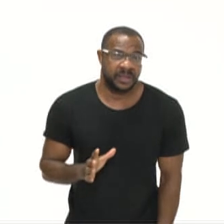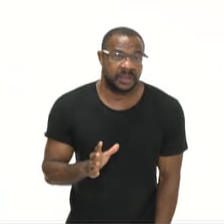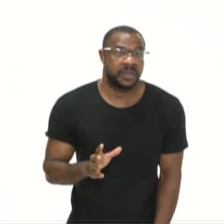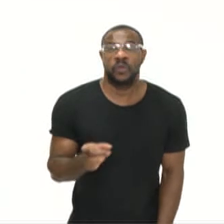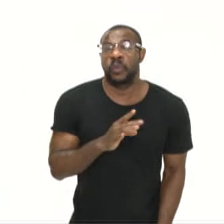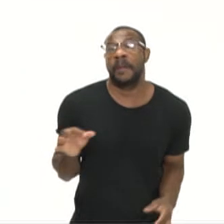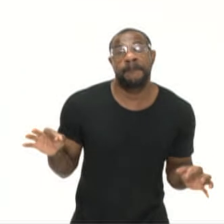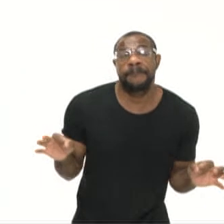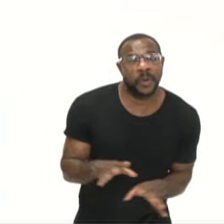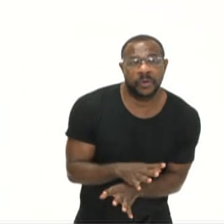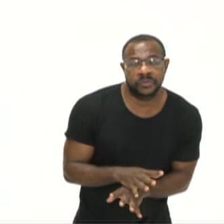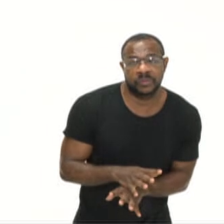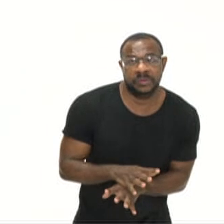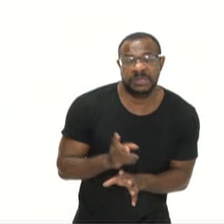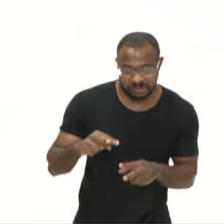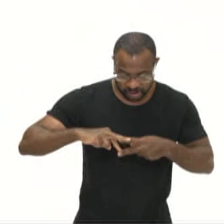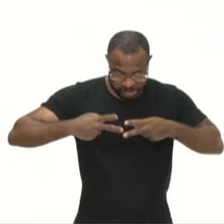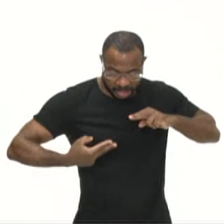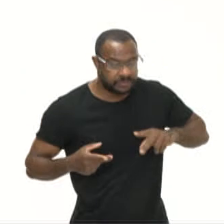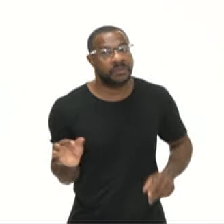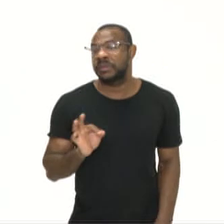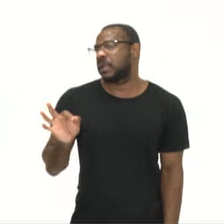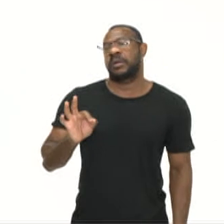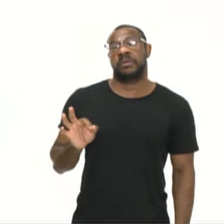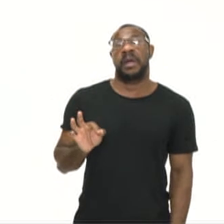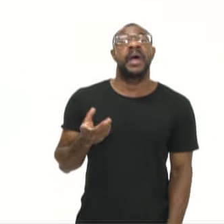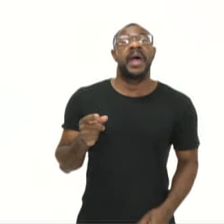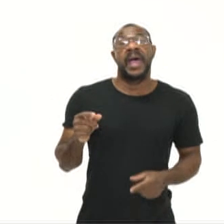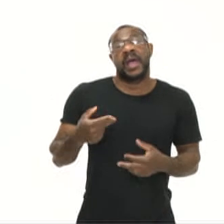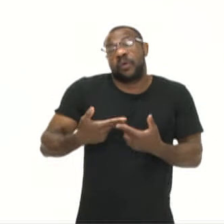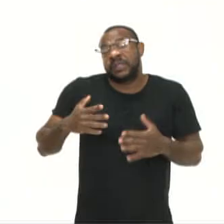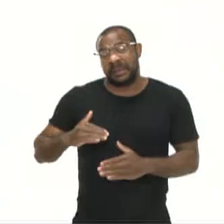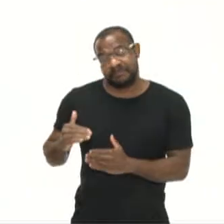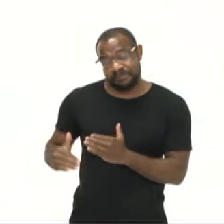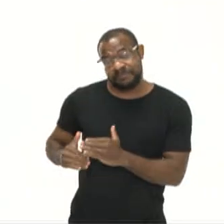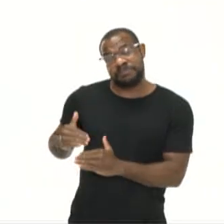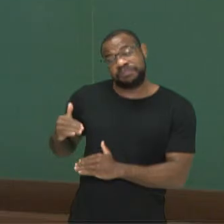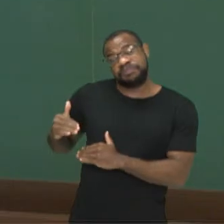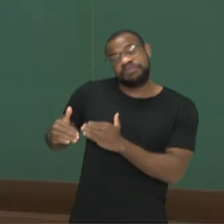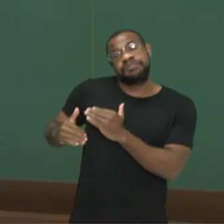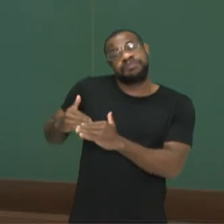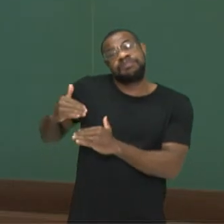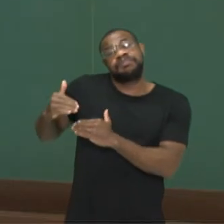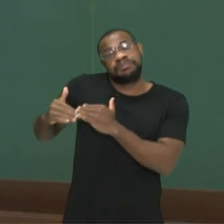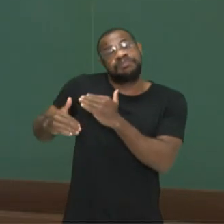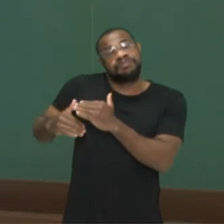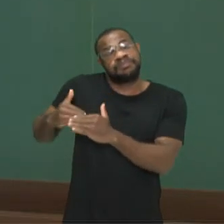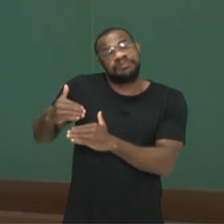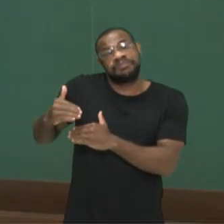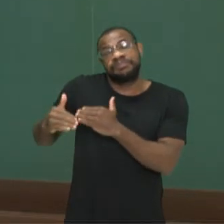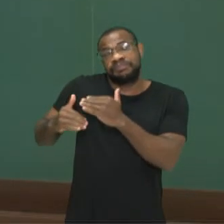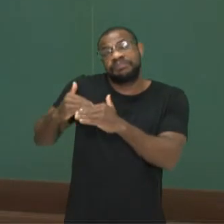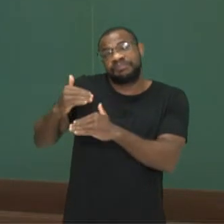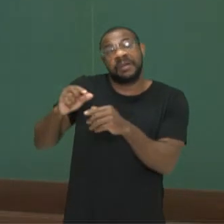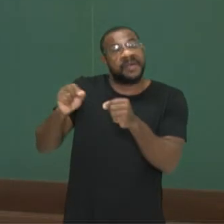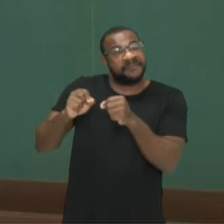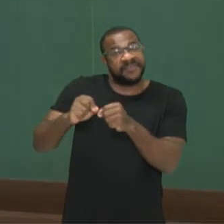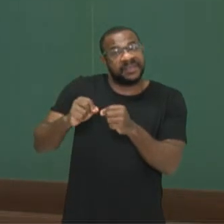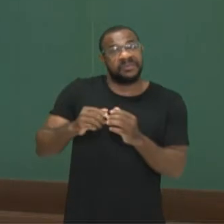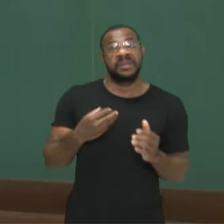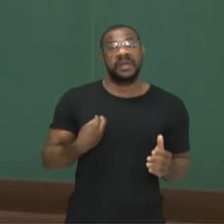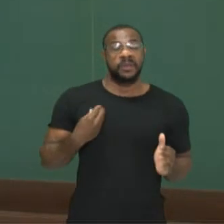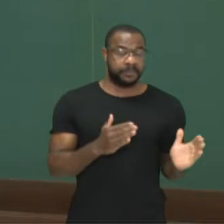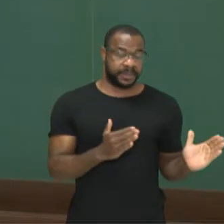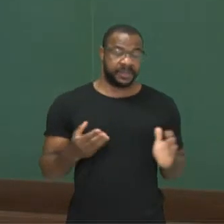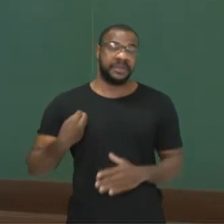vem pronto, que é genético, mas é algo que é construído ao longo da vida. A sua personalidade ela vai sendo construída ao longo